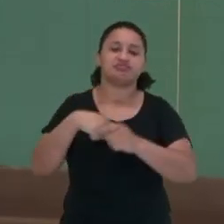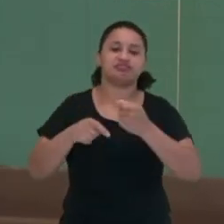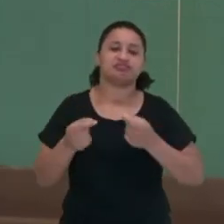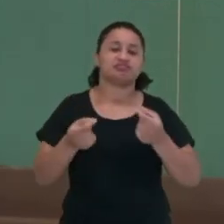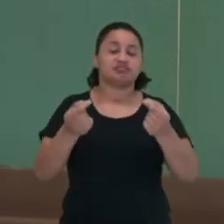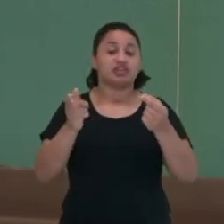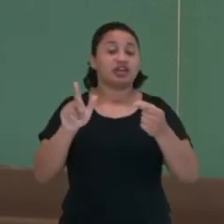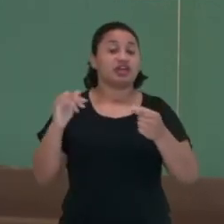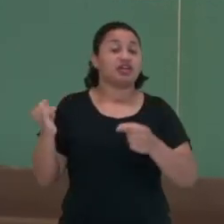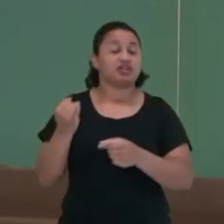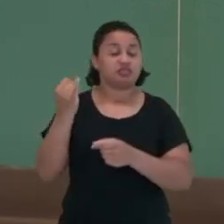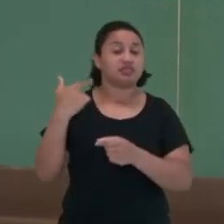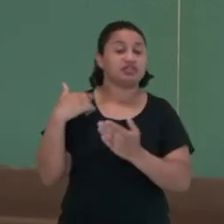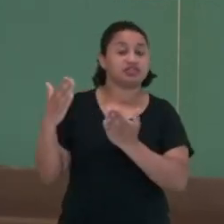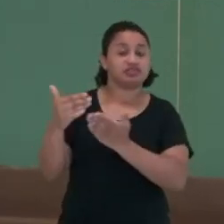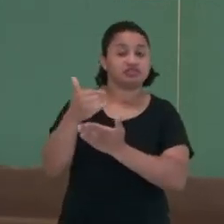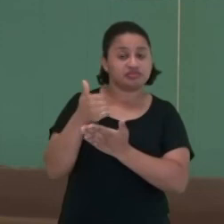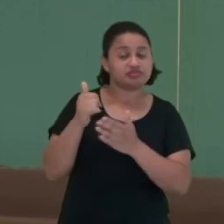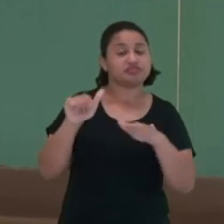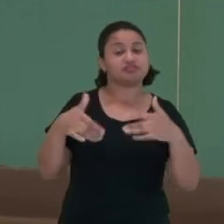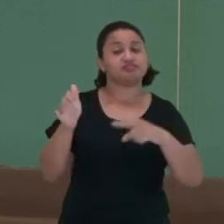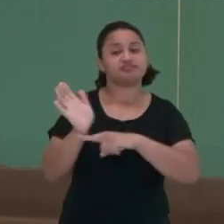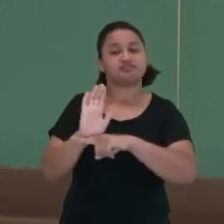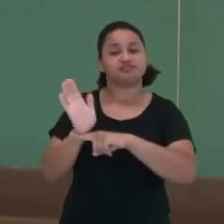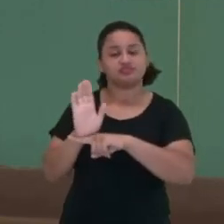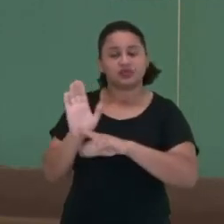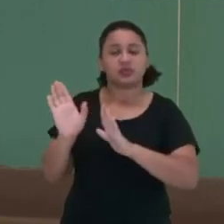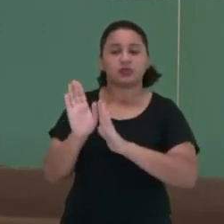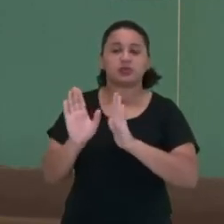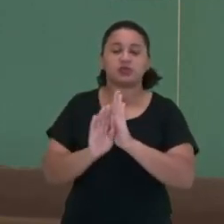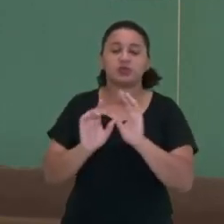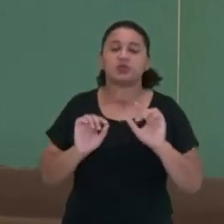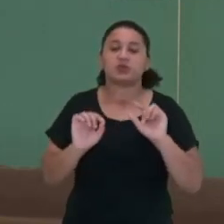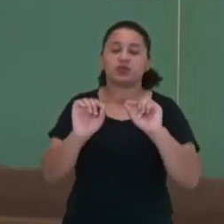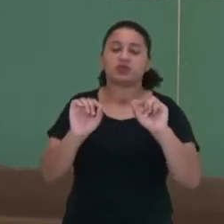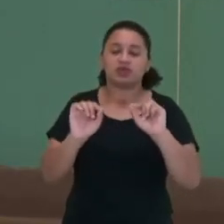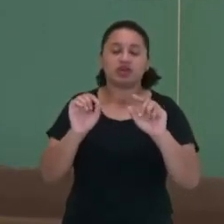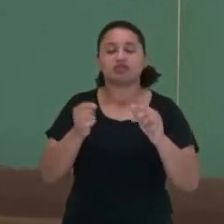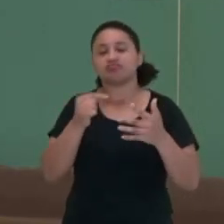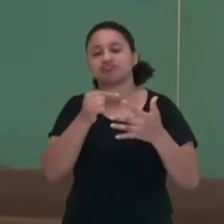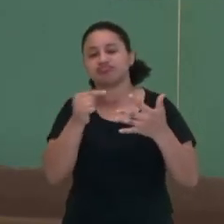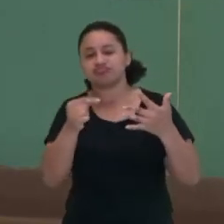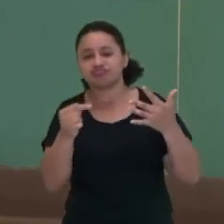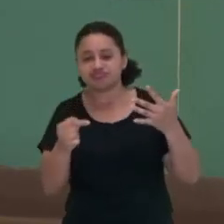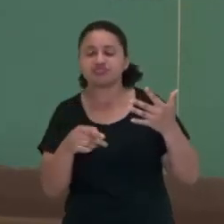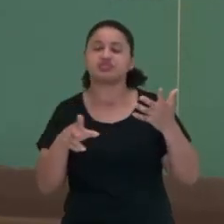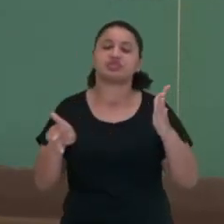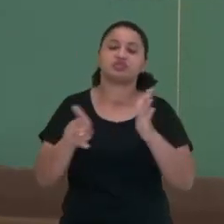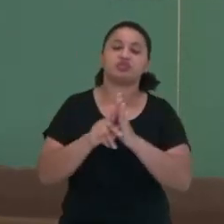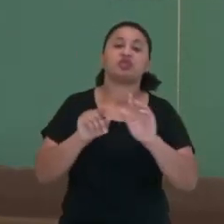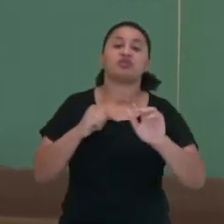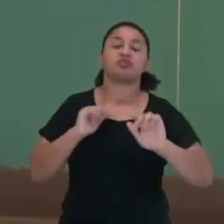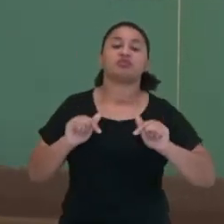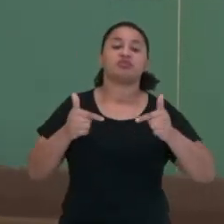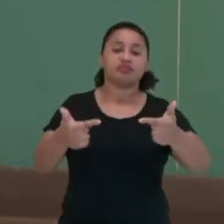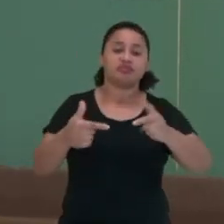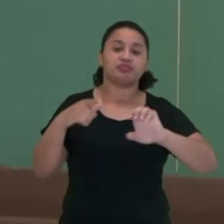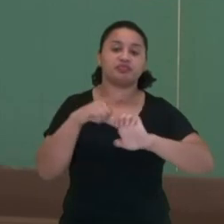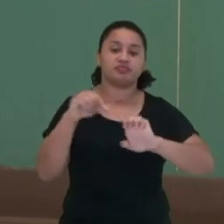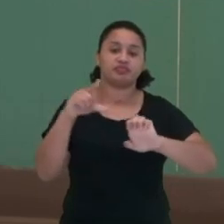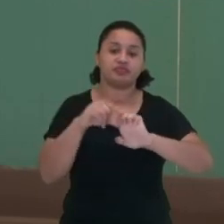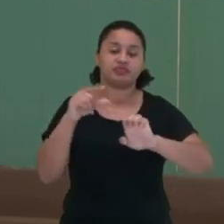levantamento muito claramente. No vídeo de hoje a gente falou de alguns pontos a respeito do empreendimento,